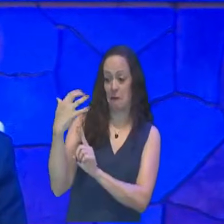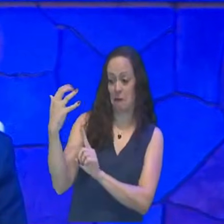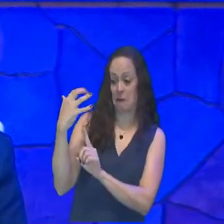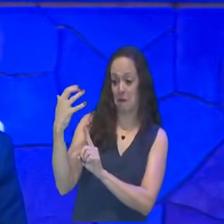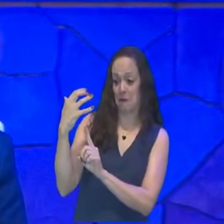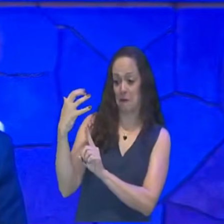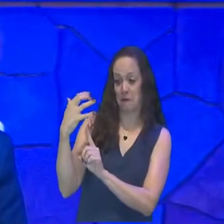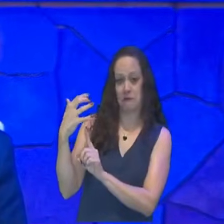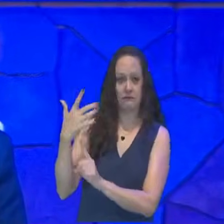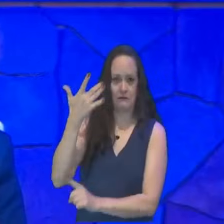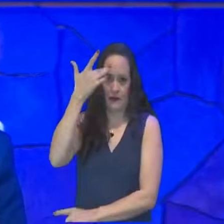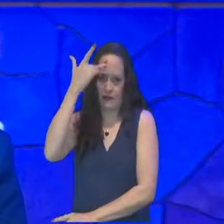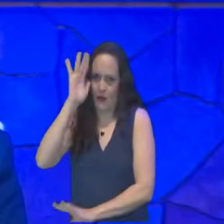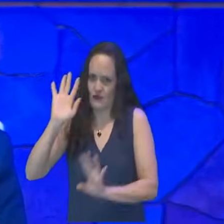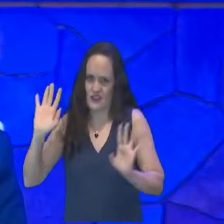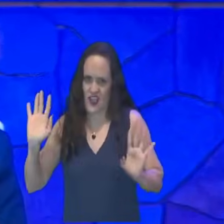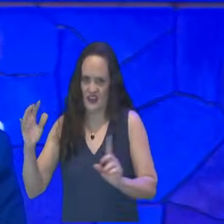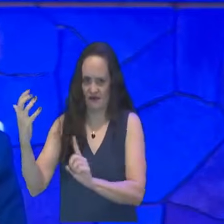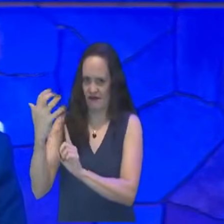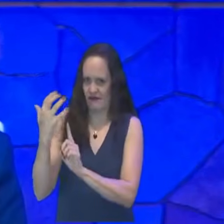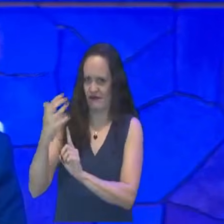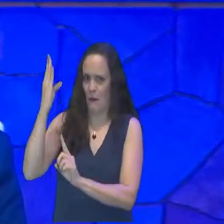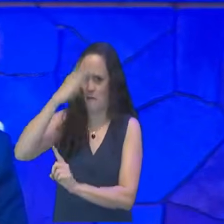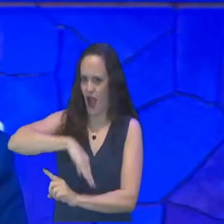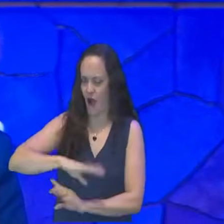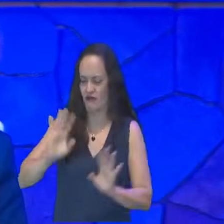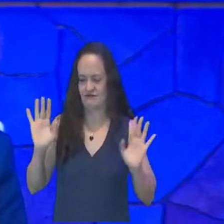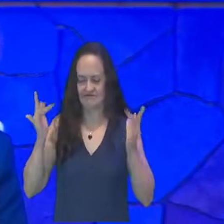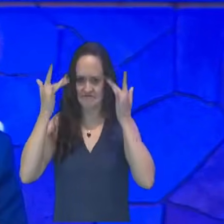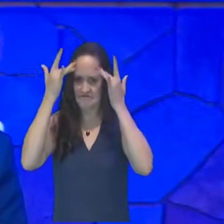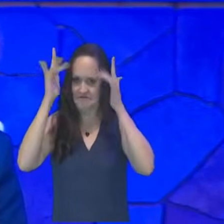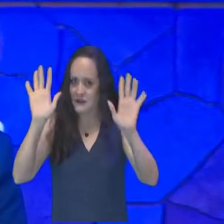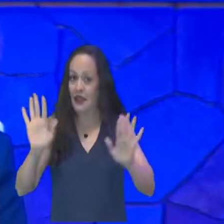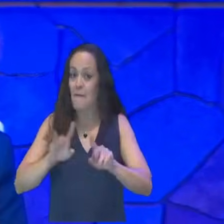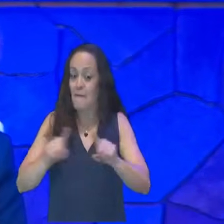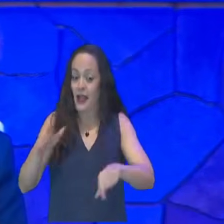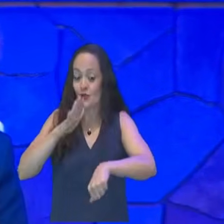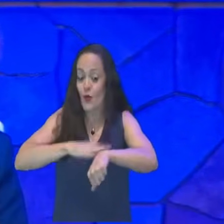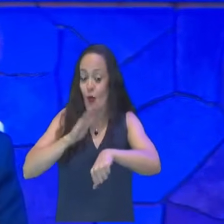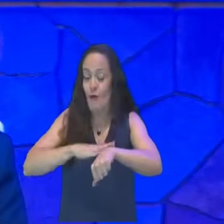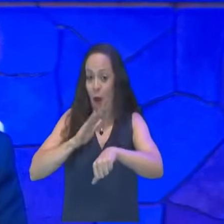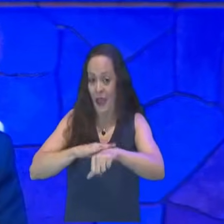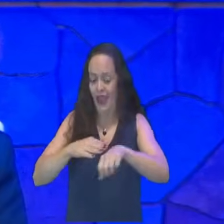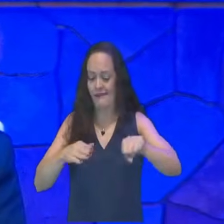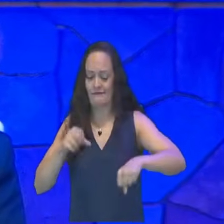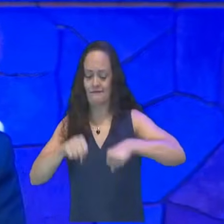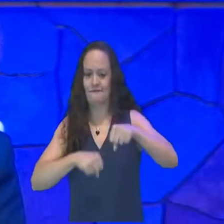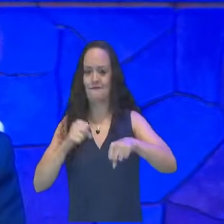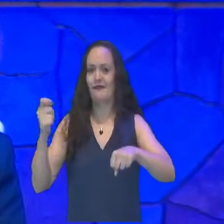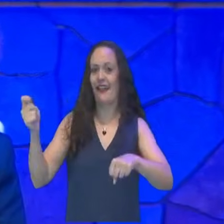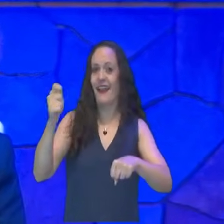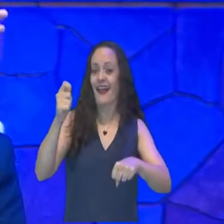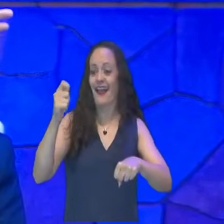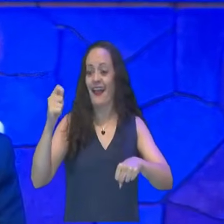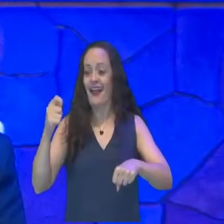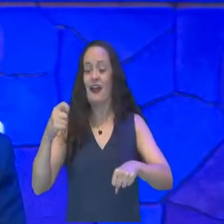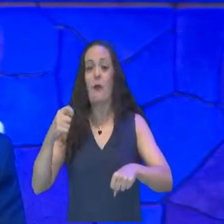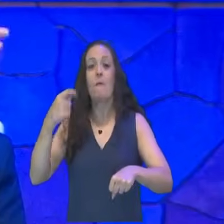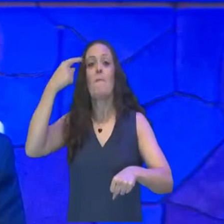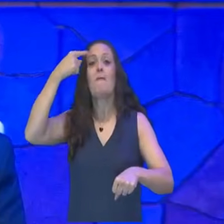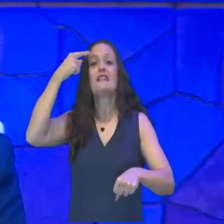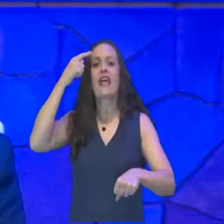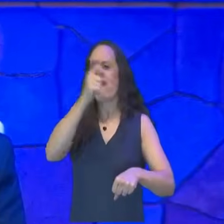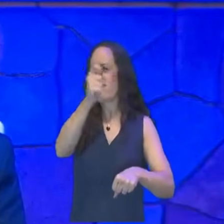caçador de demônios, ou, dado o contexto que eu estava no momento, mas eu fiquei admirado e fiquei fazendo isso por